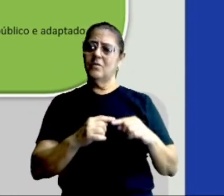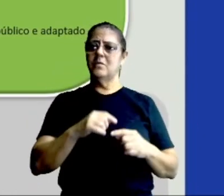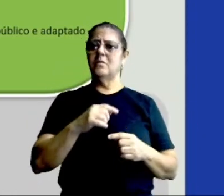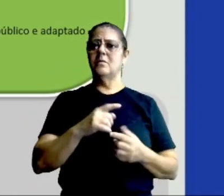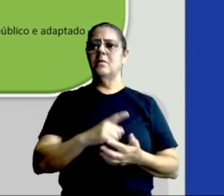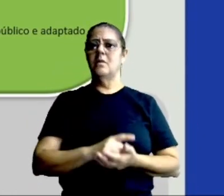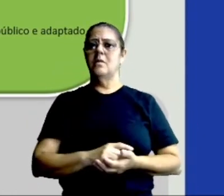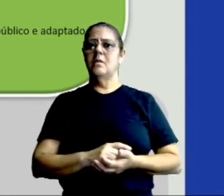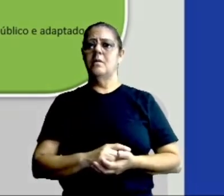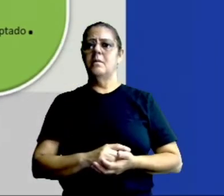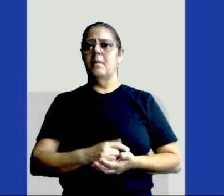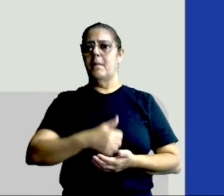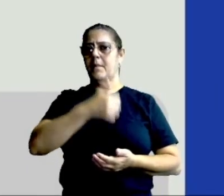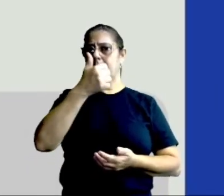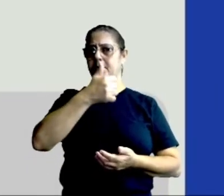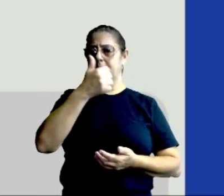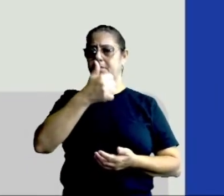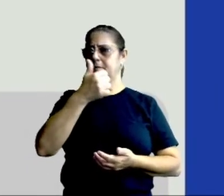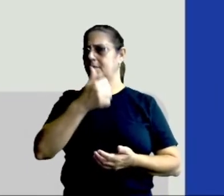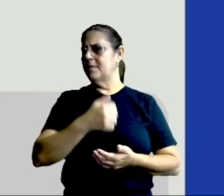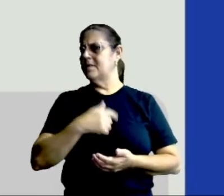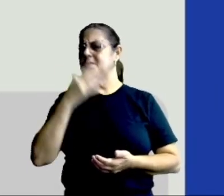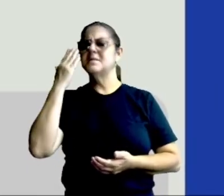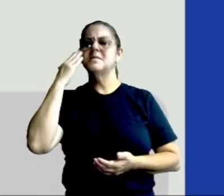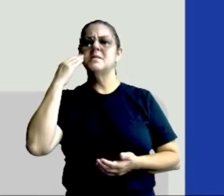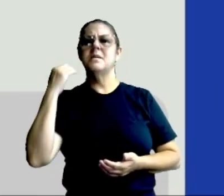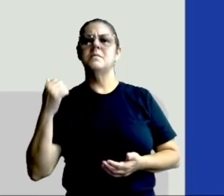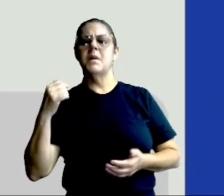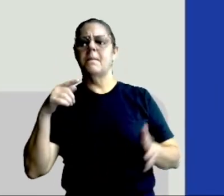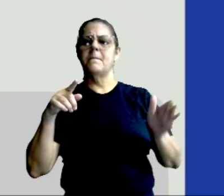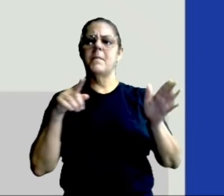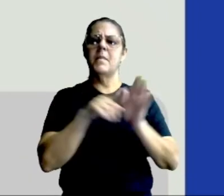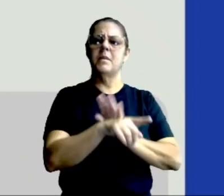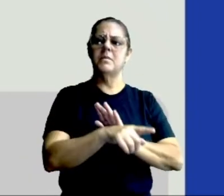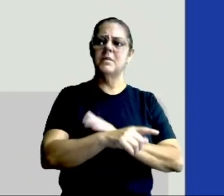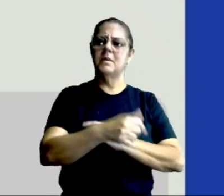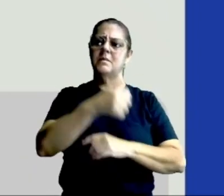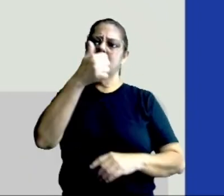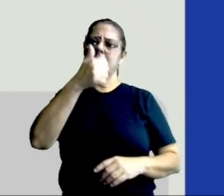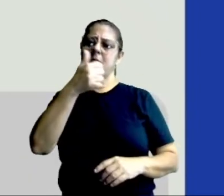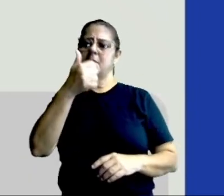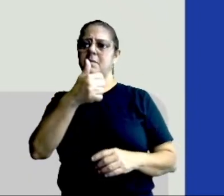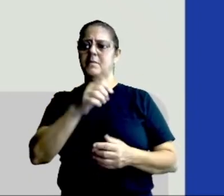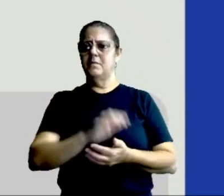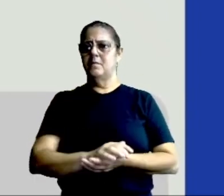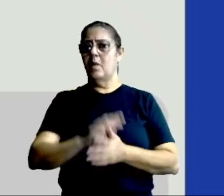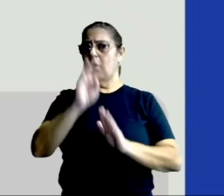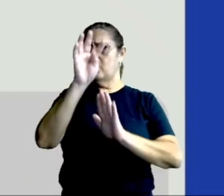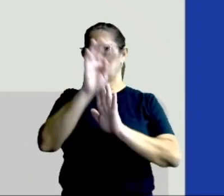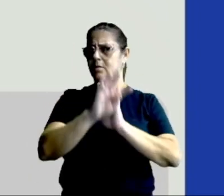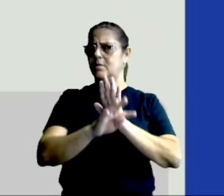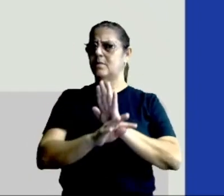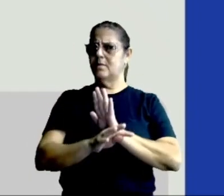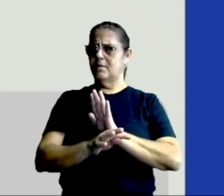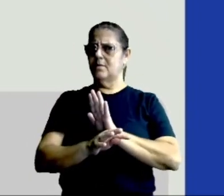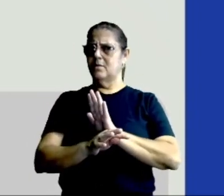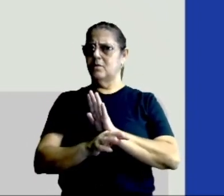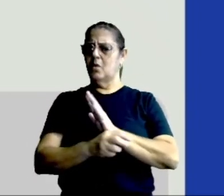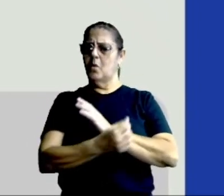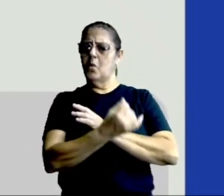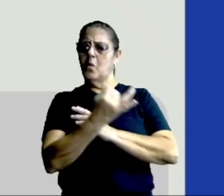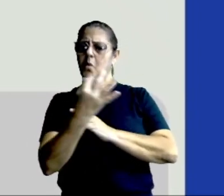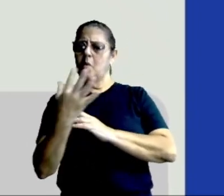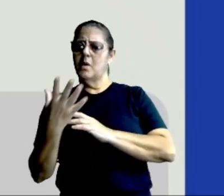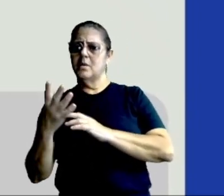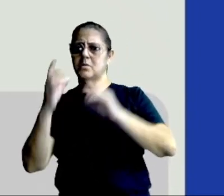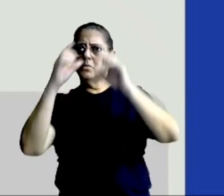vou passar logo para a primeira a gente saber o que está sendo perguntado na primeira o texto é composto por